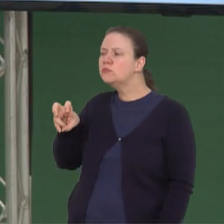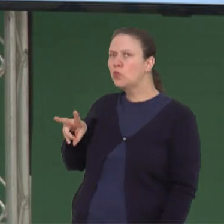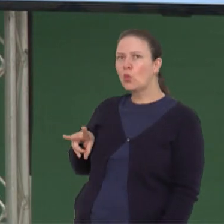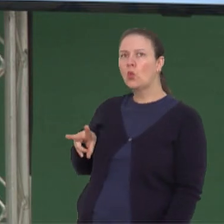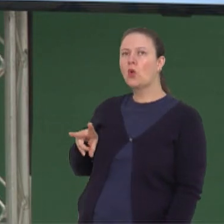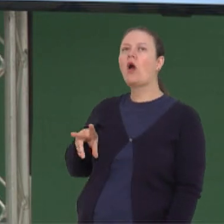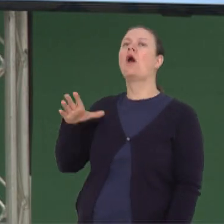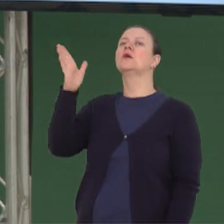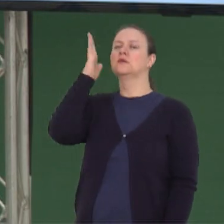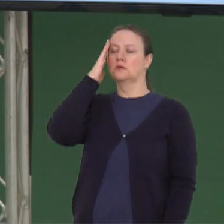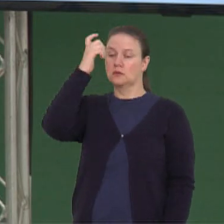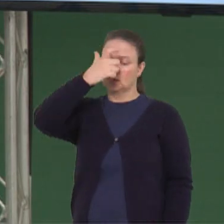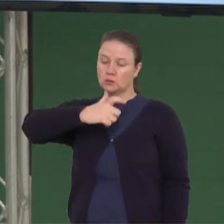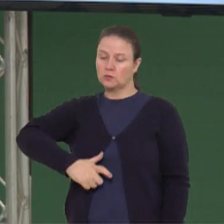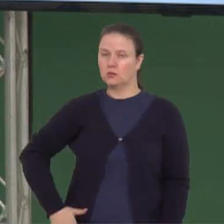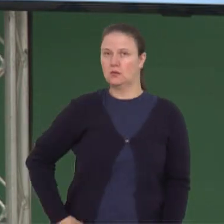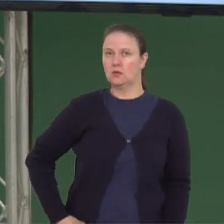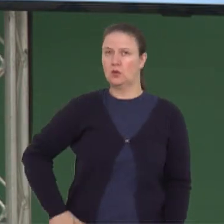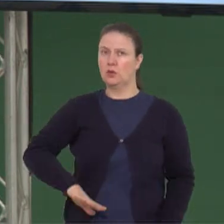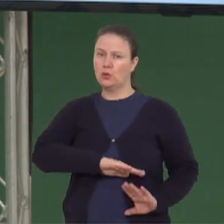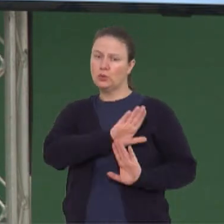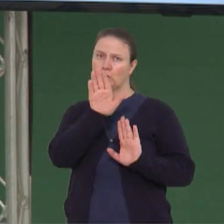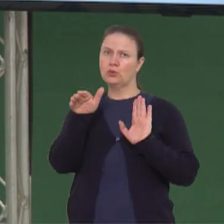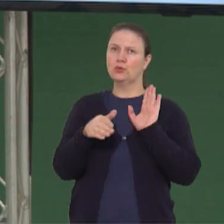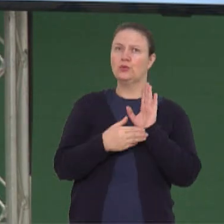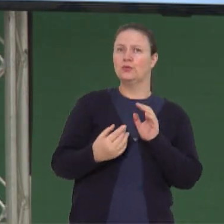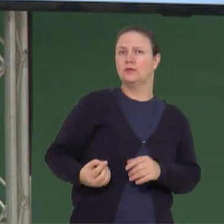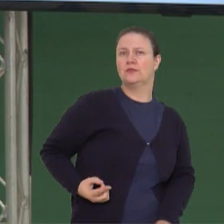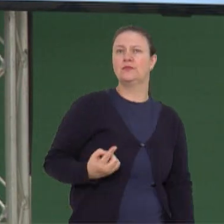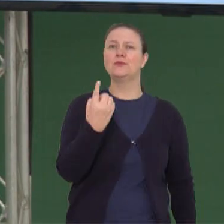é sábio homologar que tudo é um.